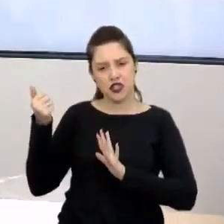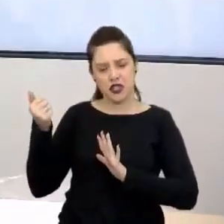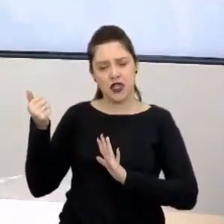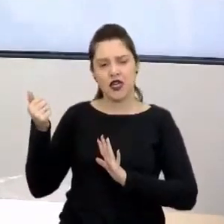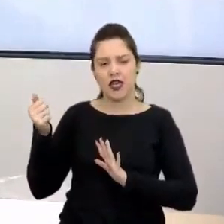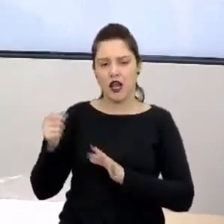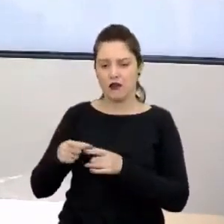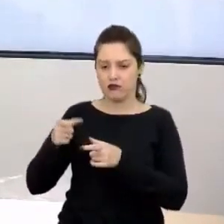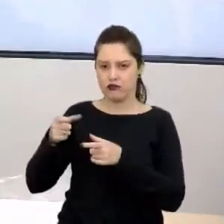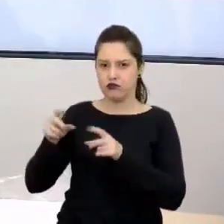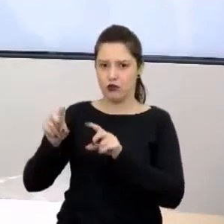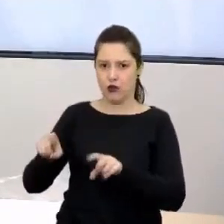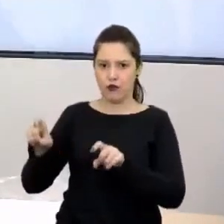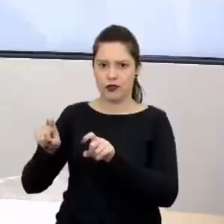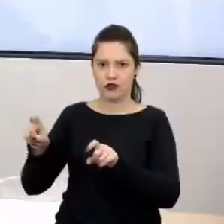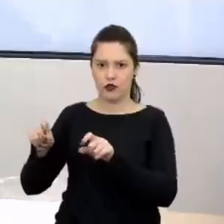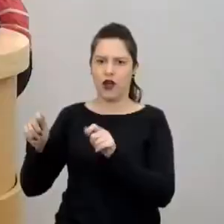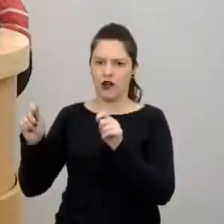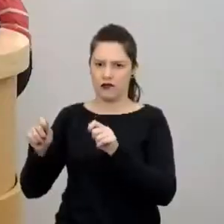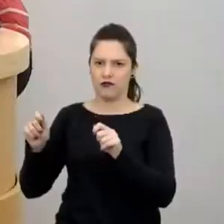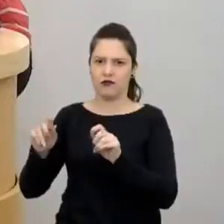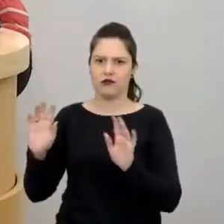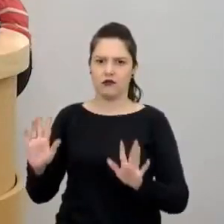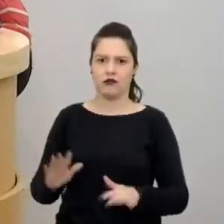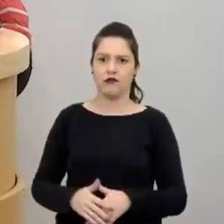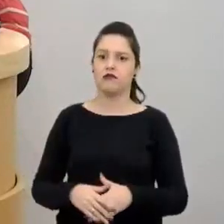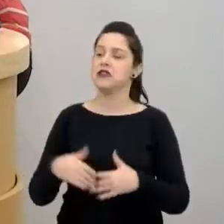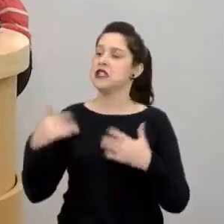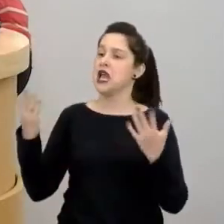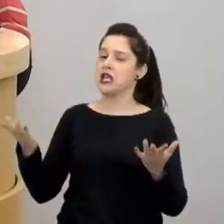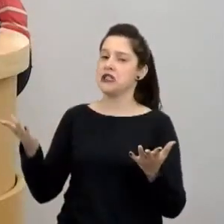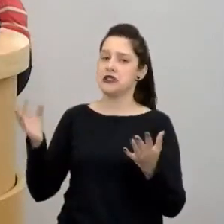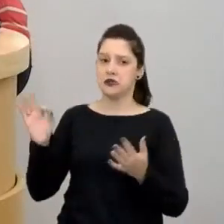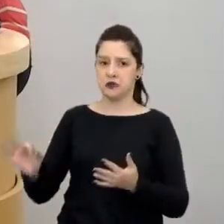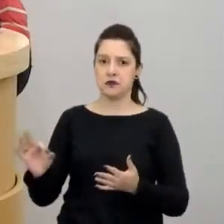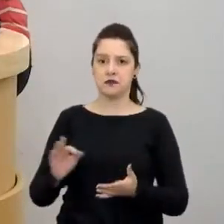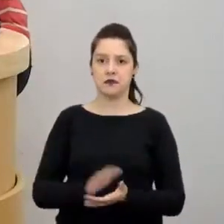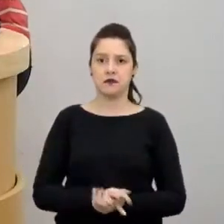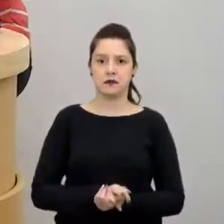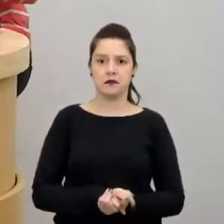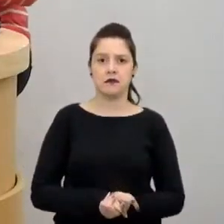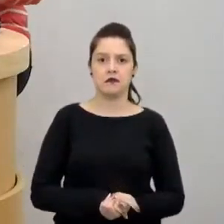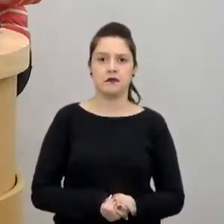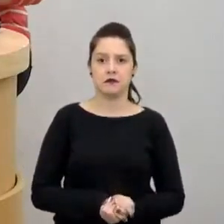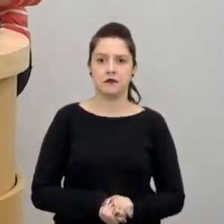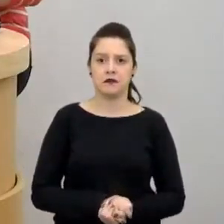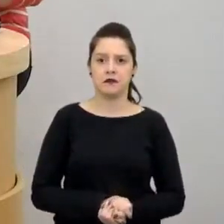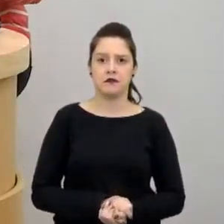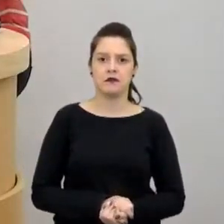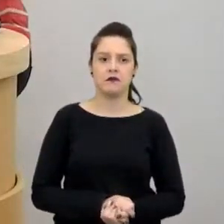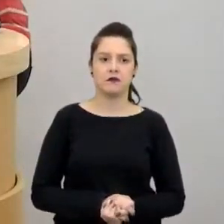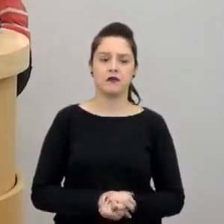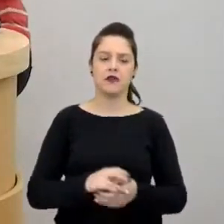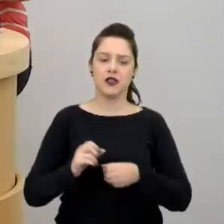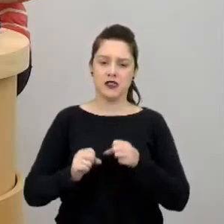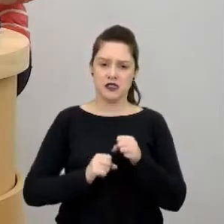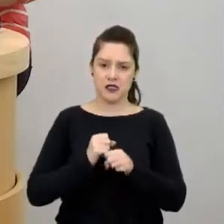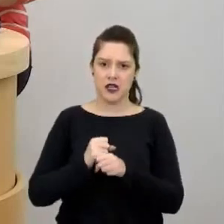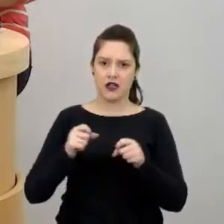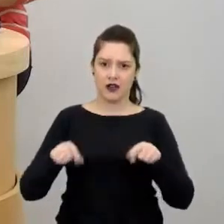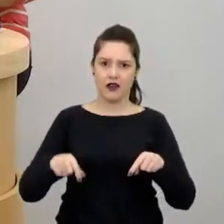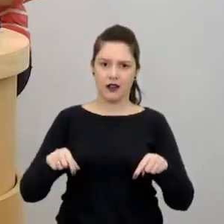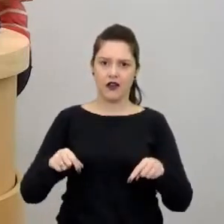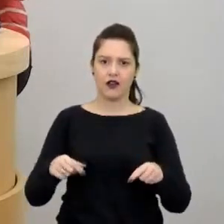computador, funciona e é sucesso. E é isso. E é isso. E é isso, mas é isso para este ano. Porque agora só entra